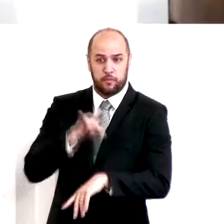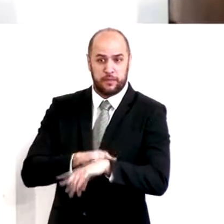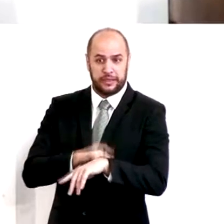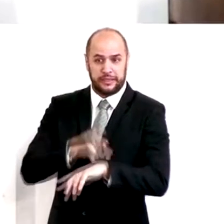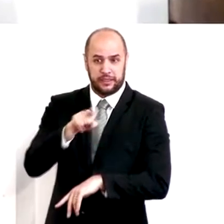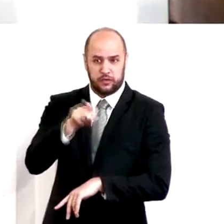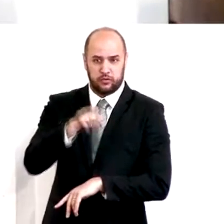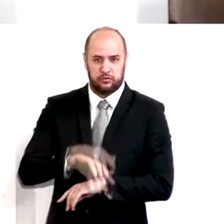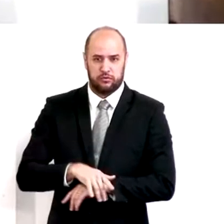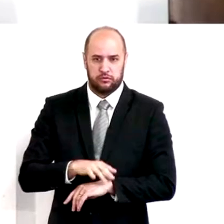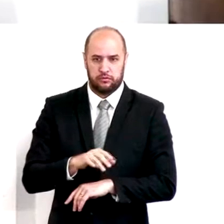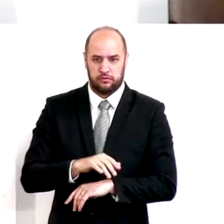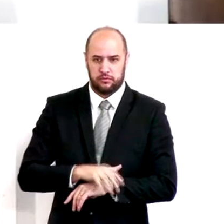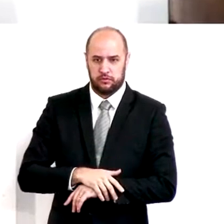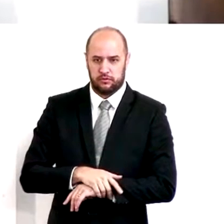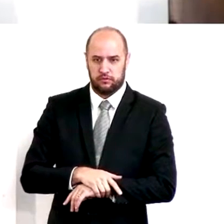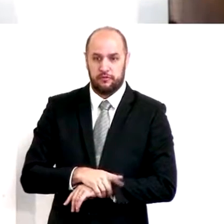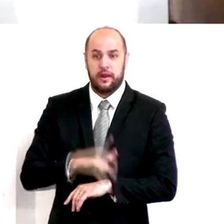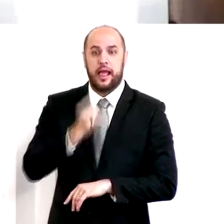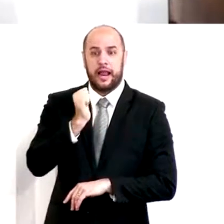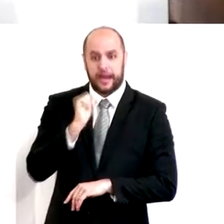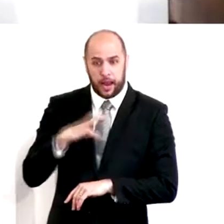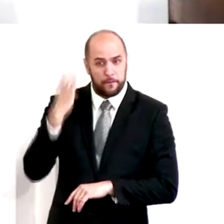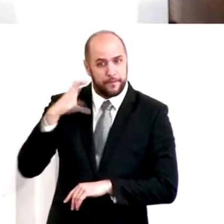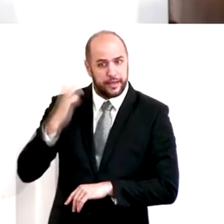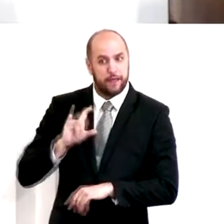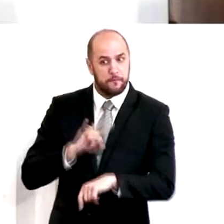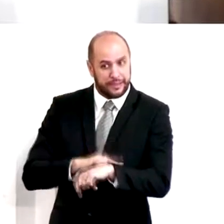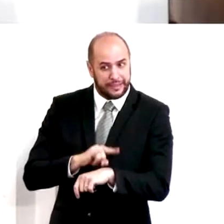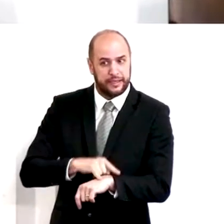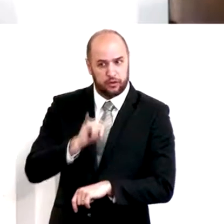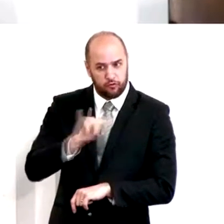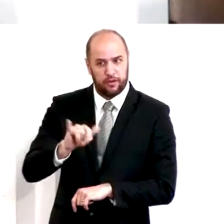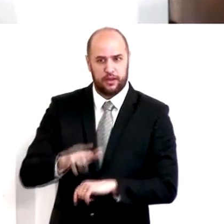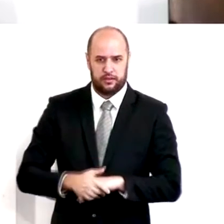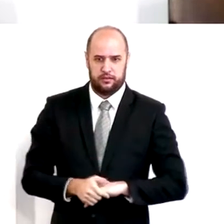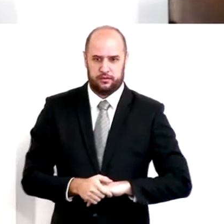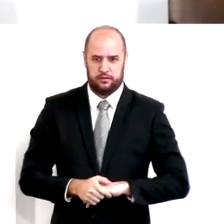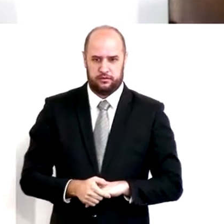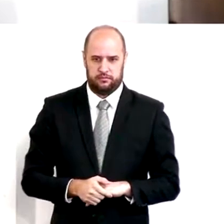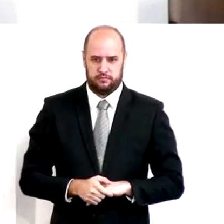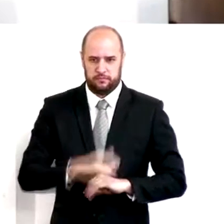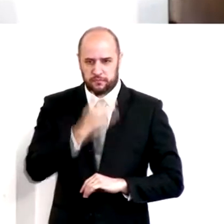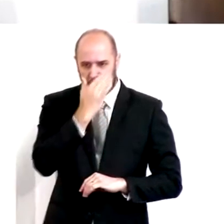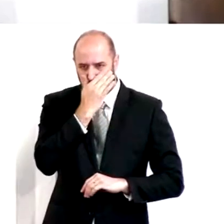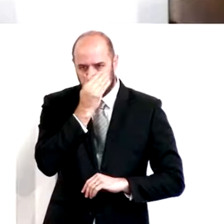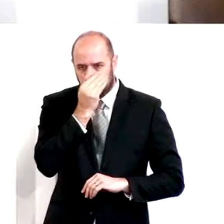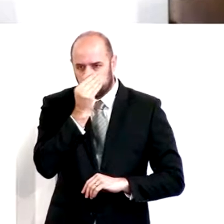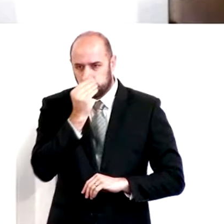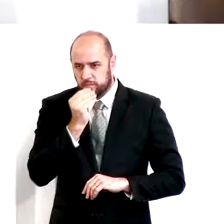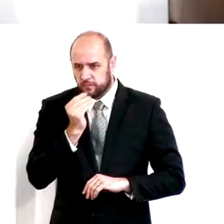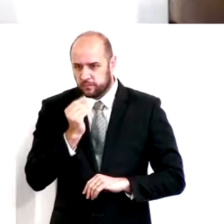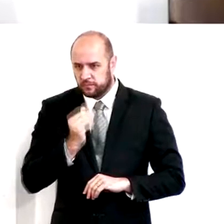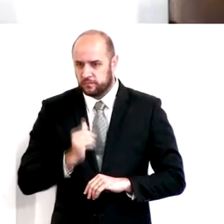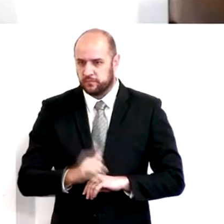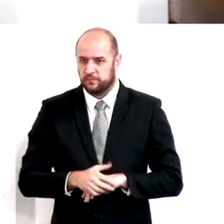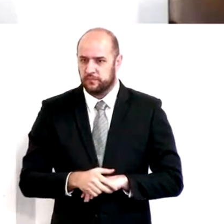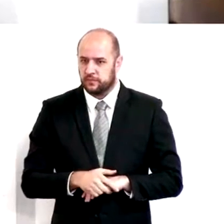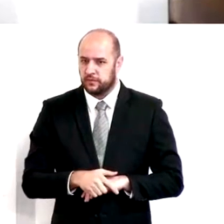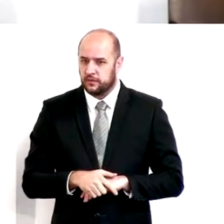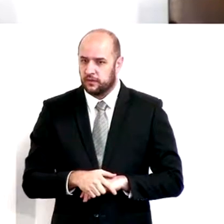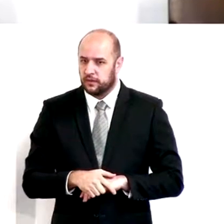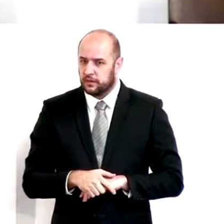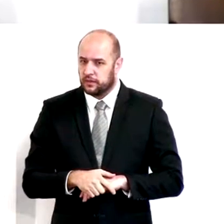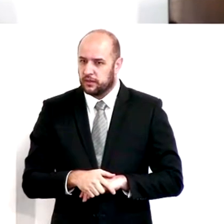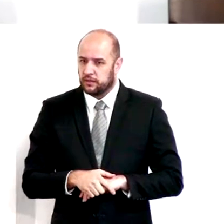ao fazerem a ilustração, o desenho, desenhem um lindo jardim, um colorido jardim, mas